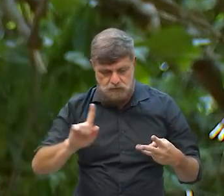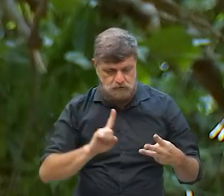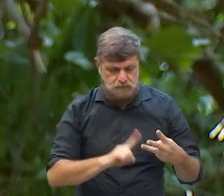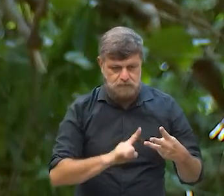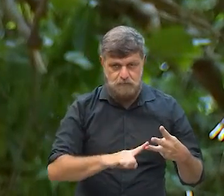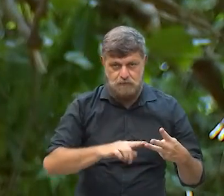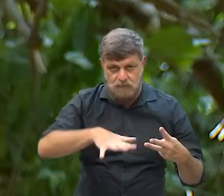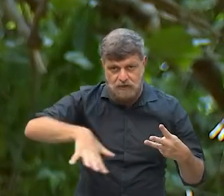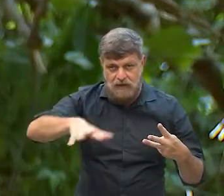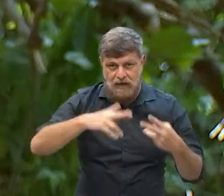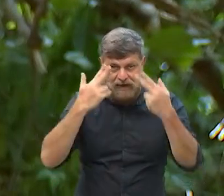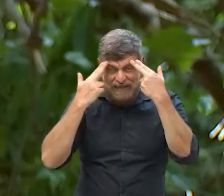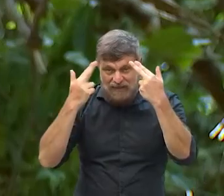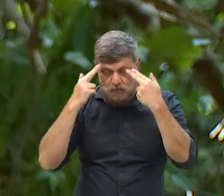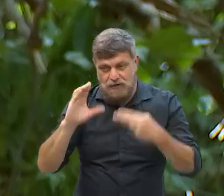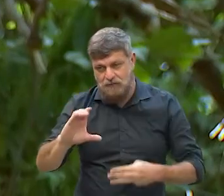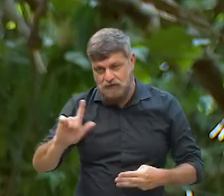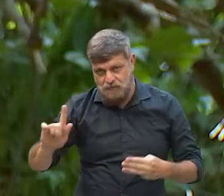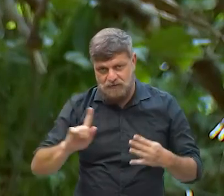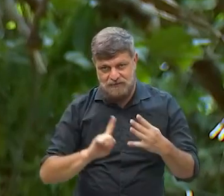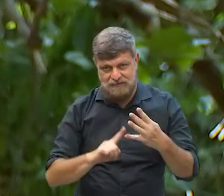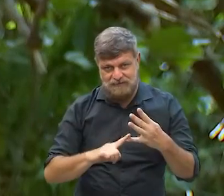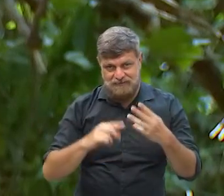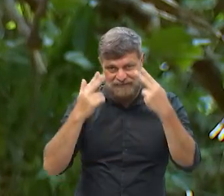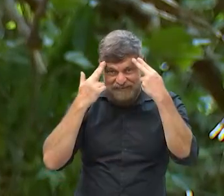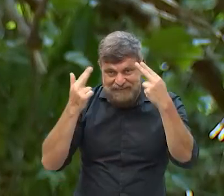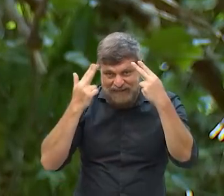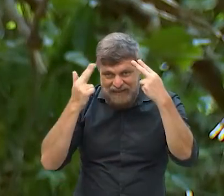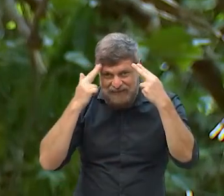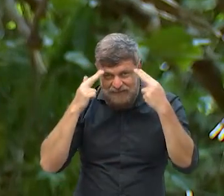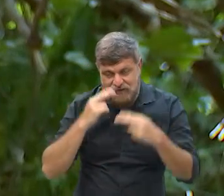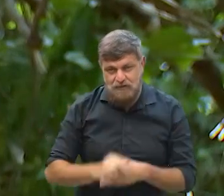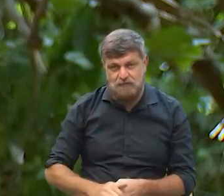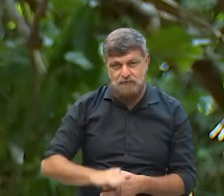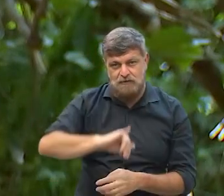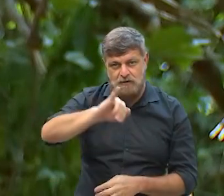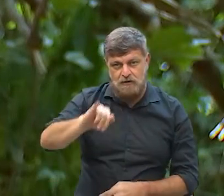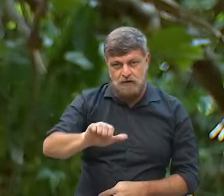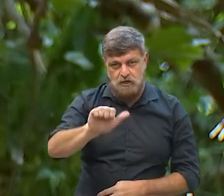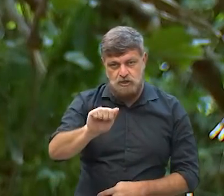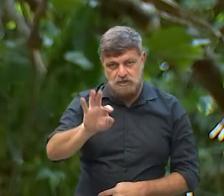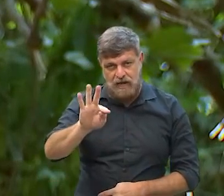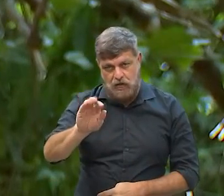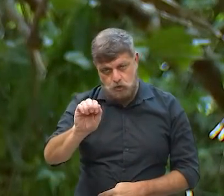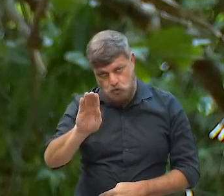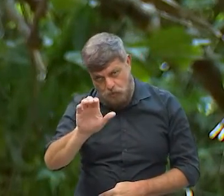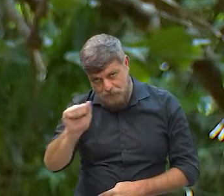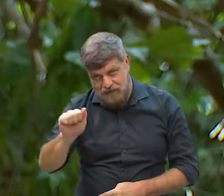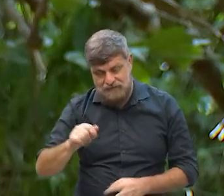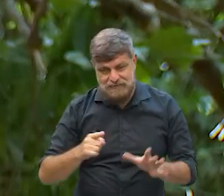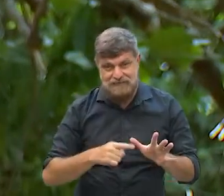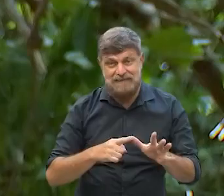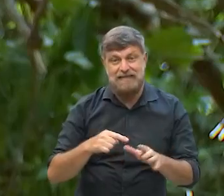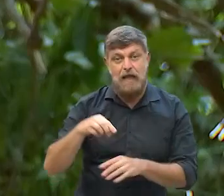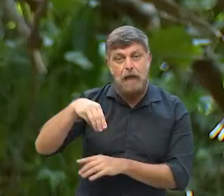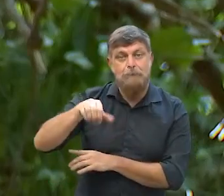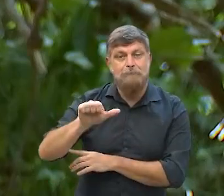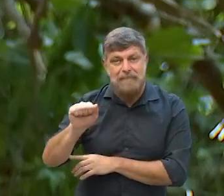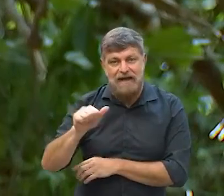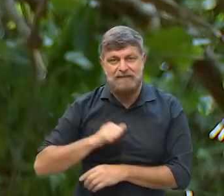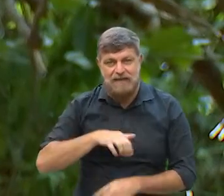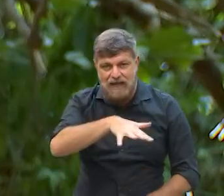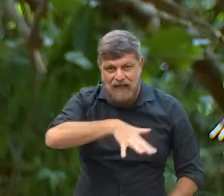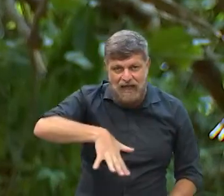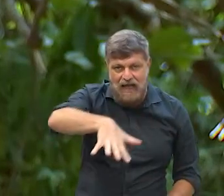Parque Natural Municipal do Campo Grande, Parque Natural Municipal do Jatobás, Parque Natural Municipal da Mata e Refúgio de Vida